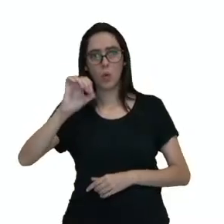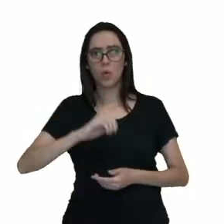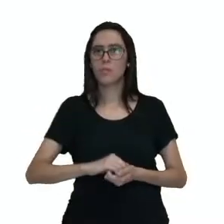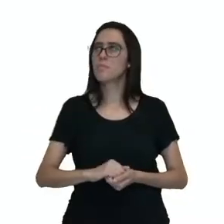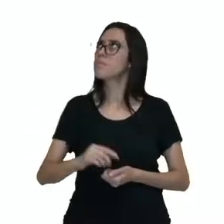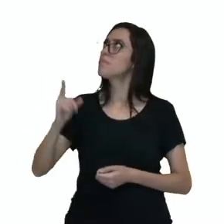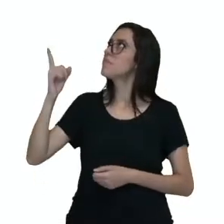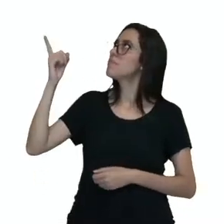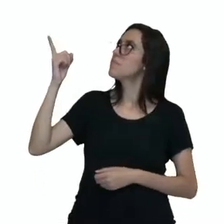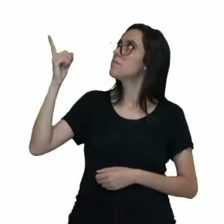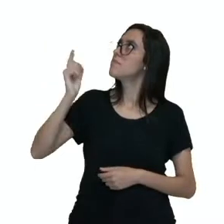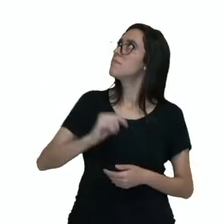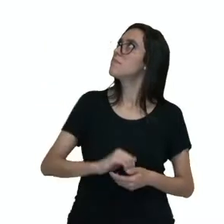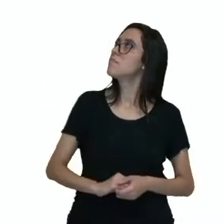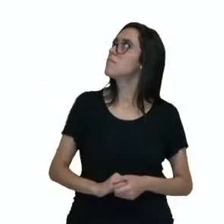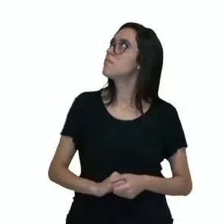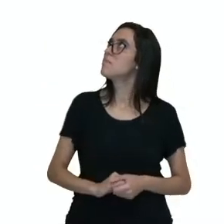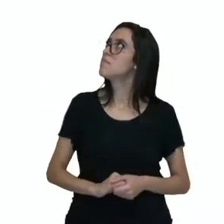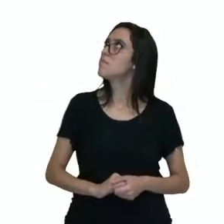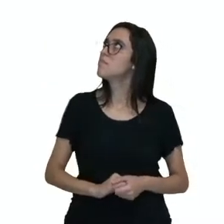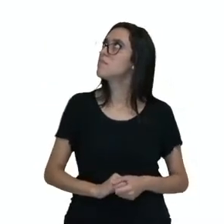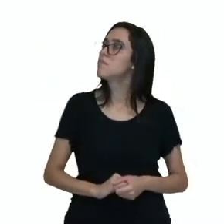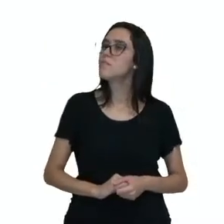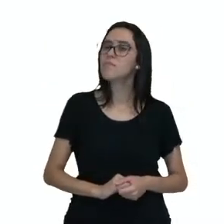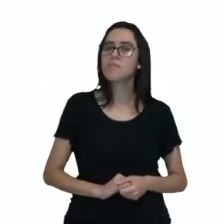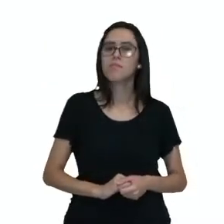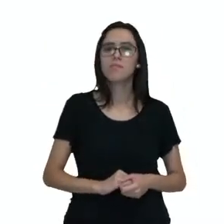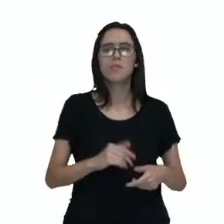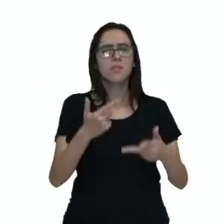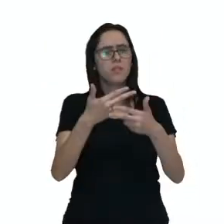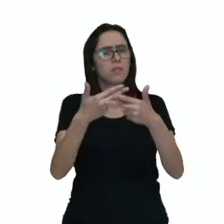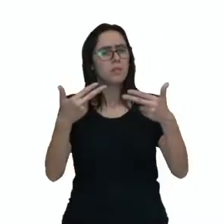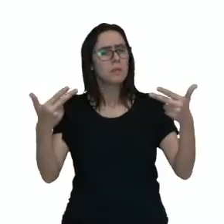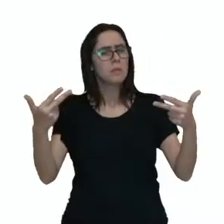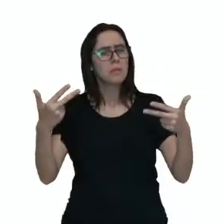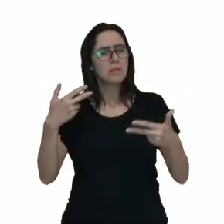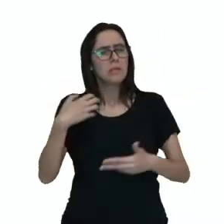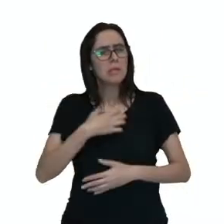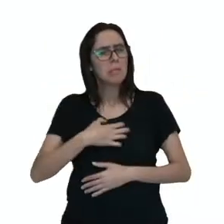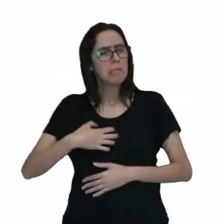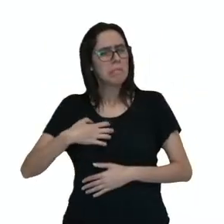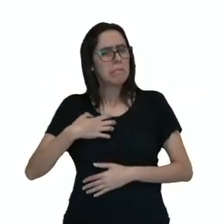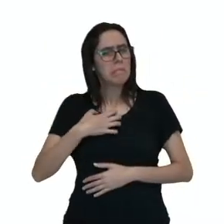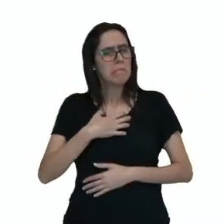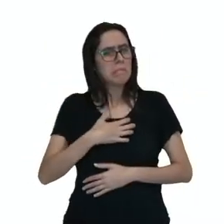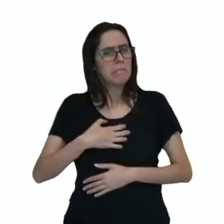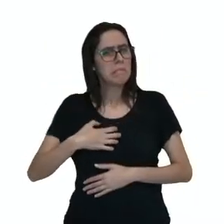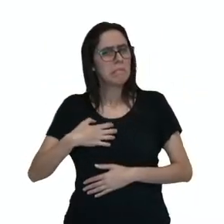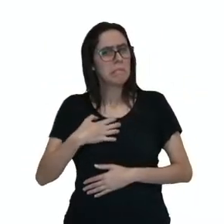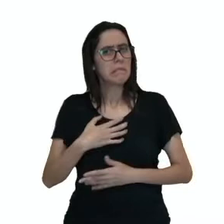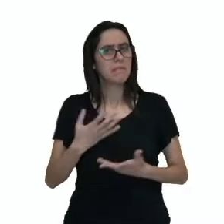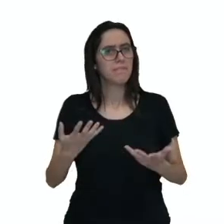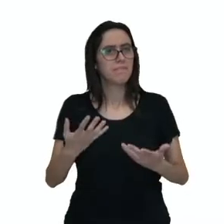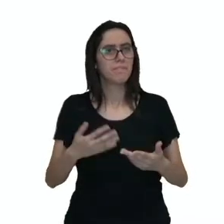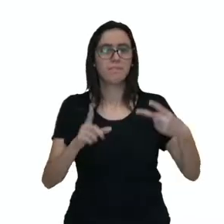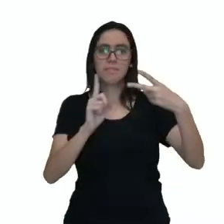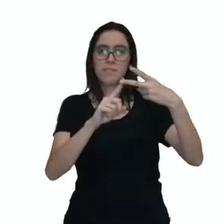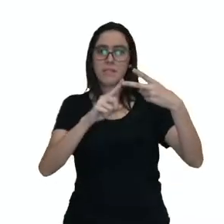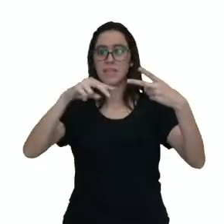Algo me parece malo, né? Algo me parece mal. Nada le parece